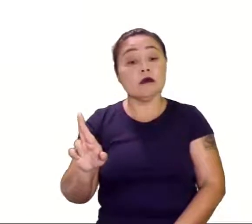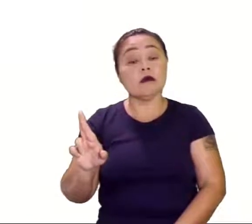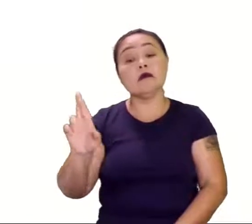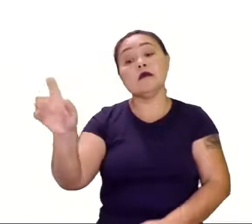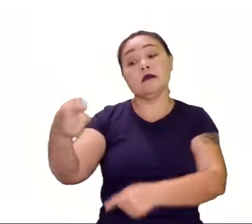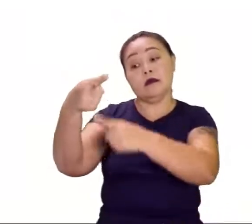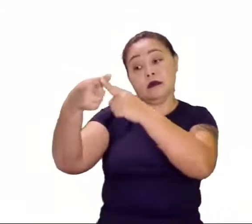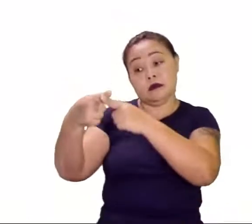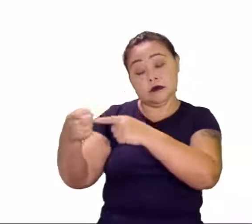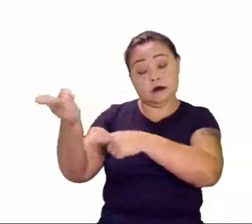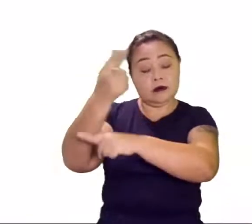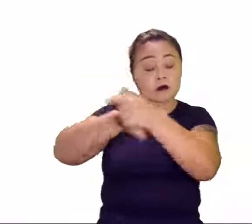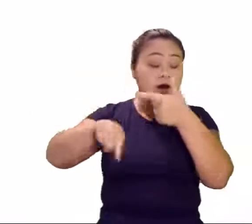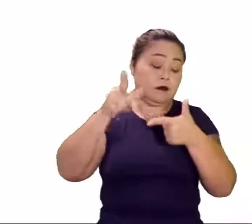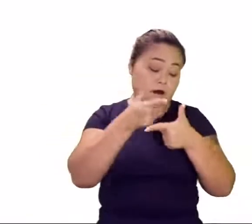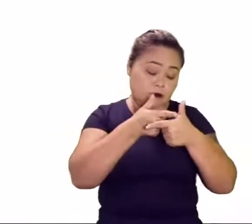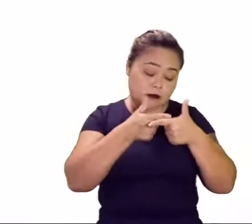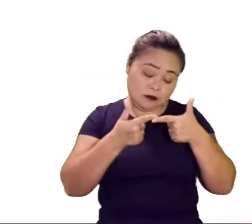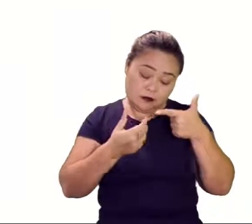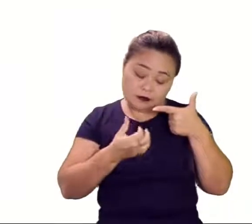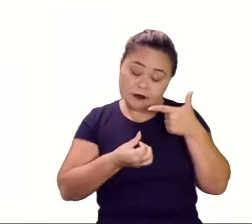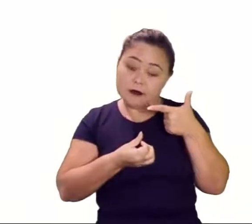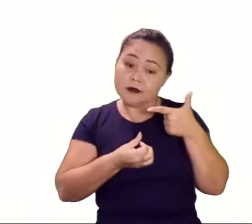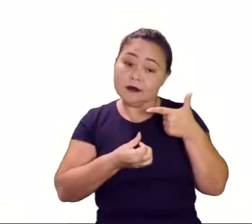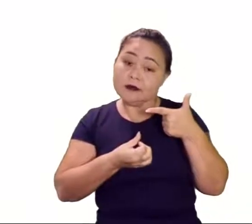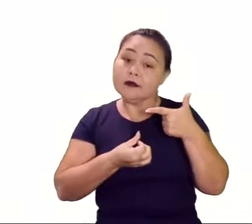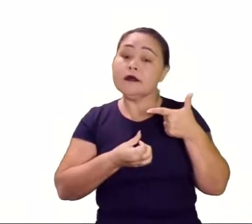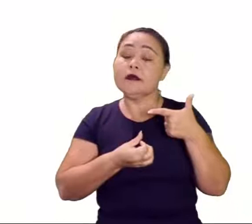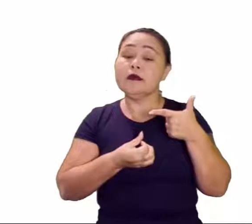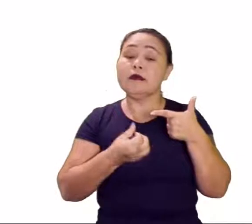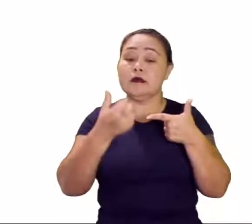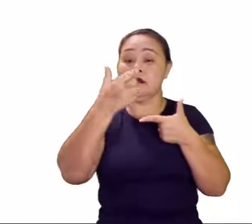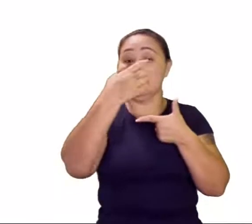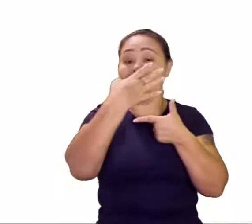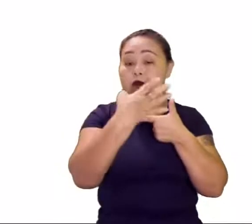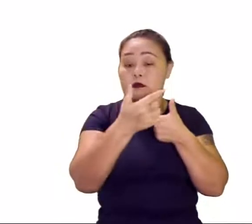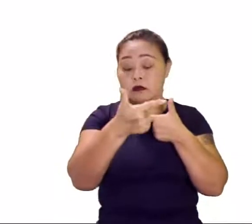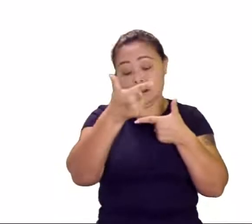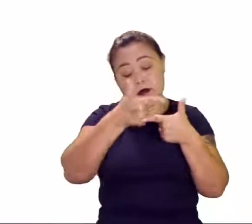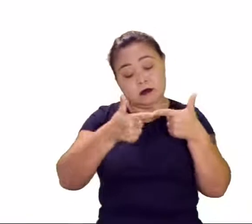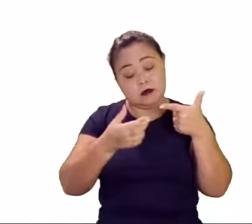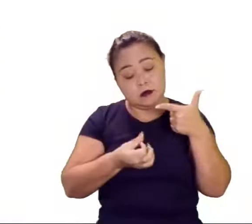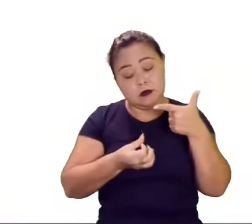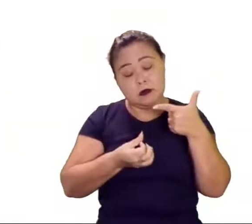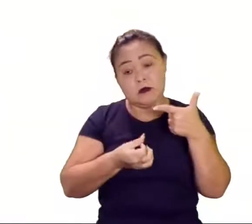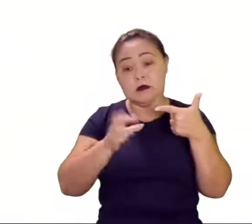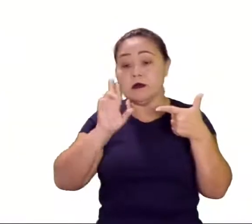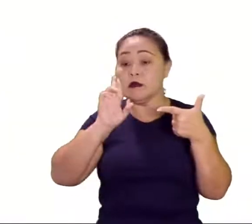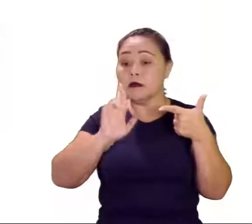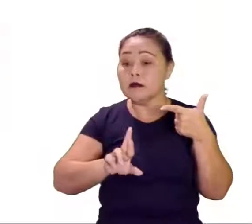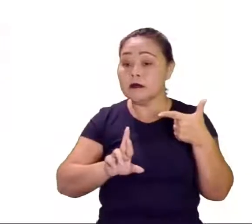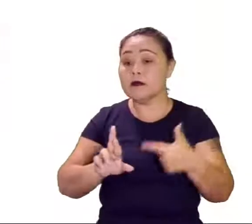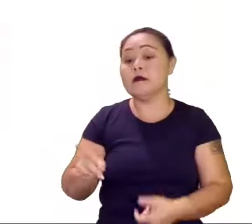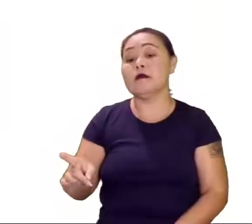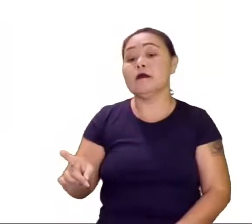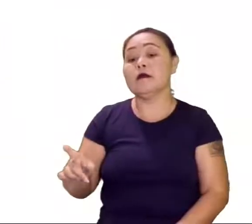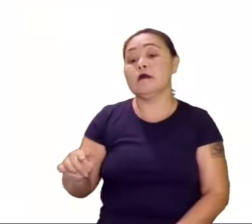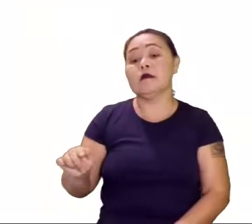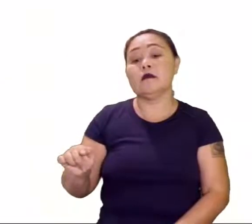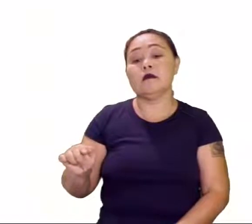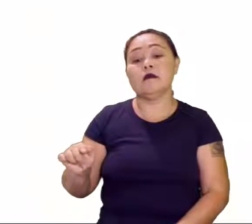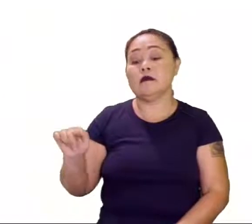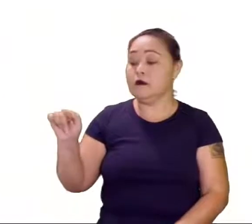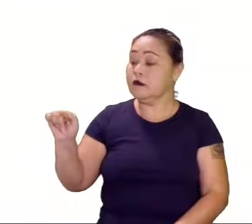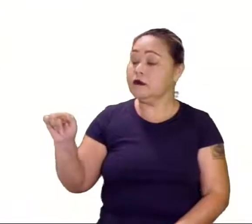Tá multiplicando, vai passar? Dividindo. Dividindo. Então, 42 que divide por 6, a minha razão é?